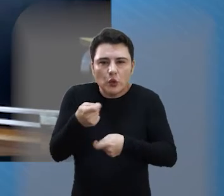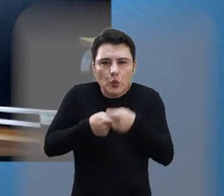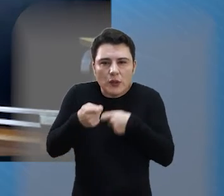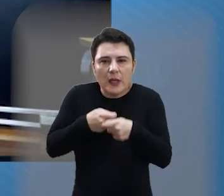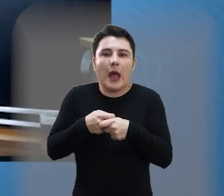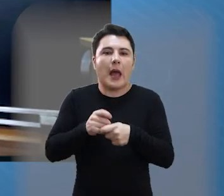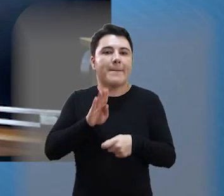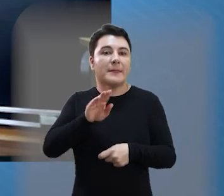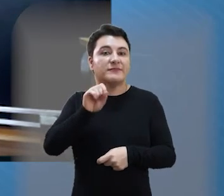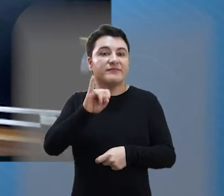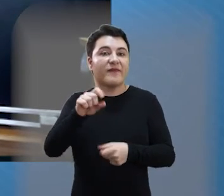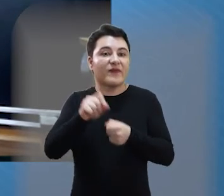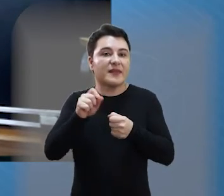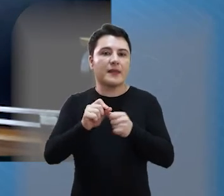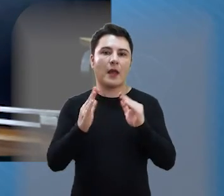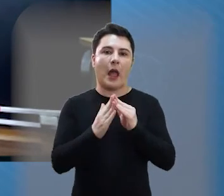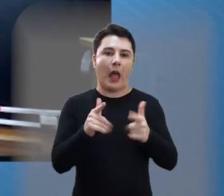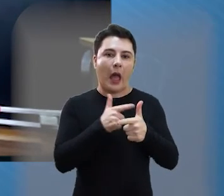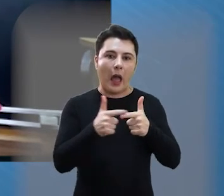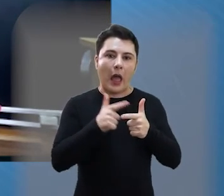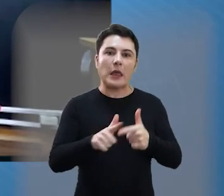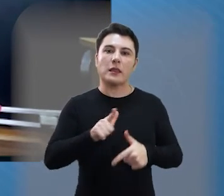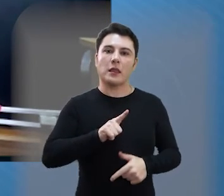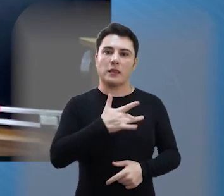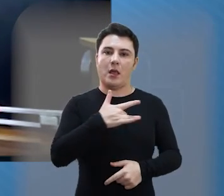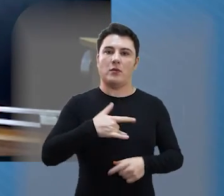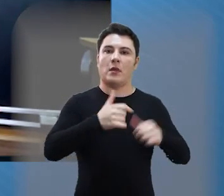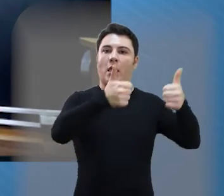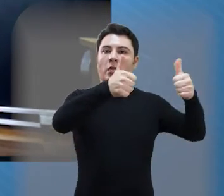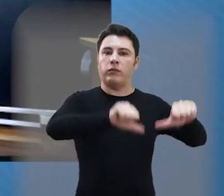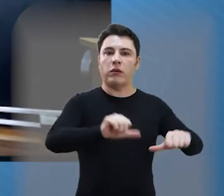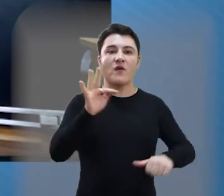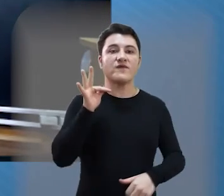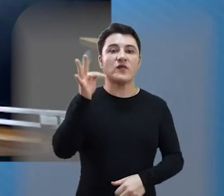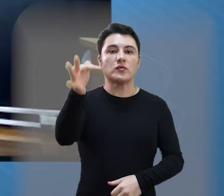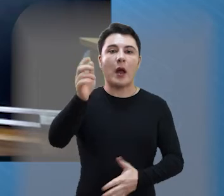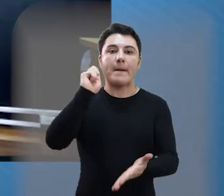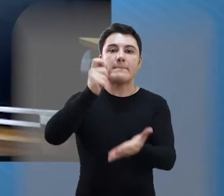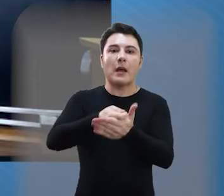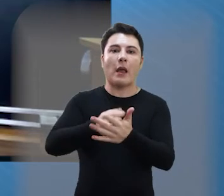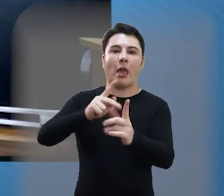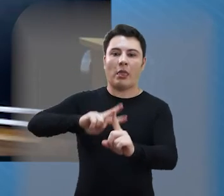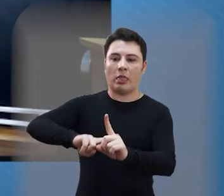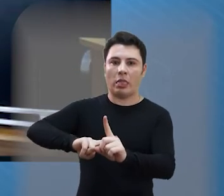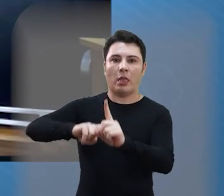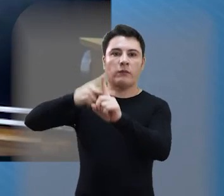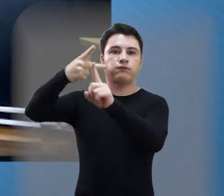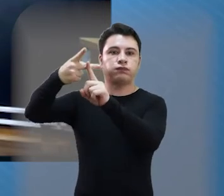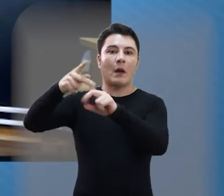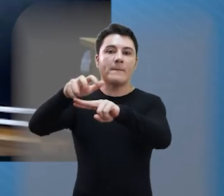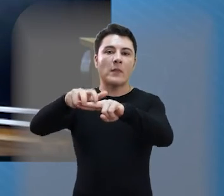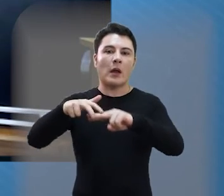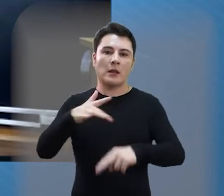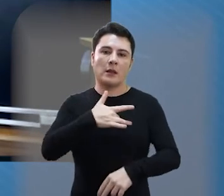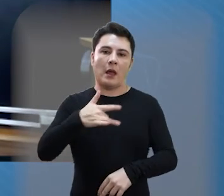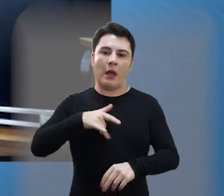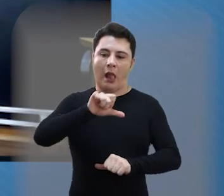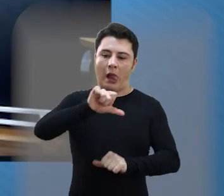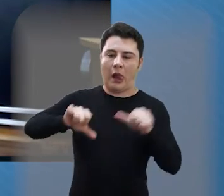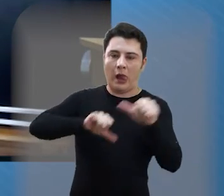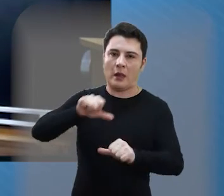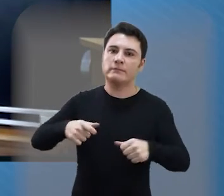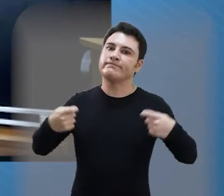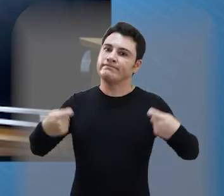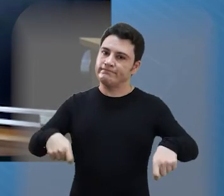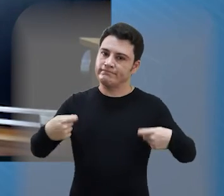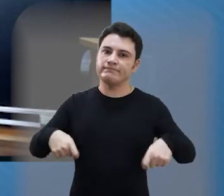para economizar a consulta ou o procedimento. Mas se ela tiver alguma complicação, os valores para esse conserto ou